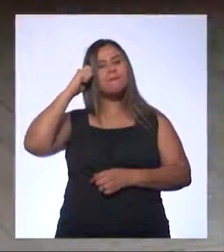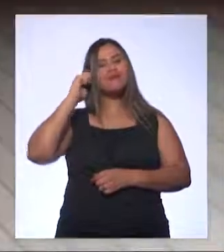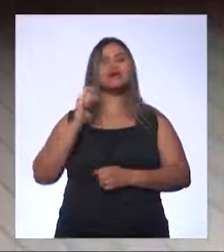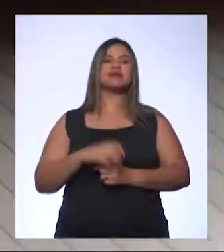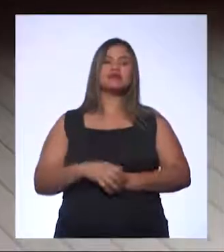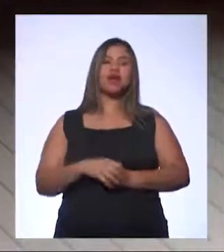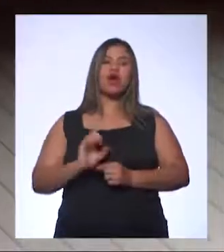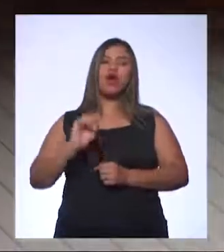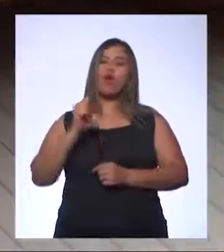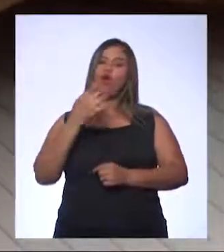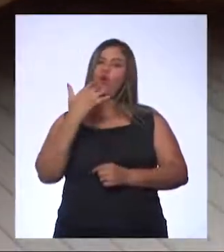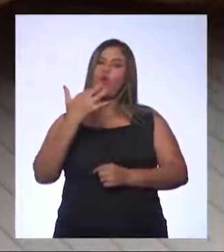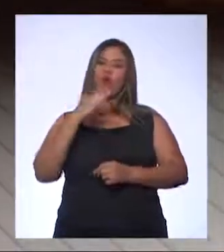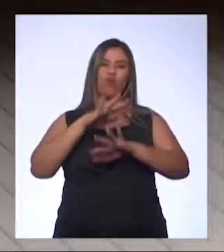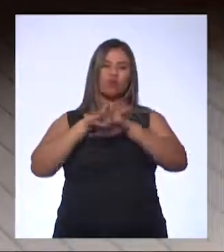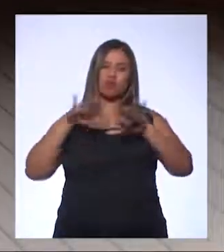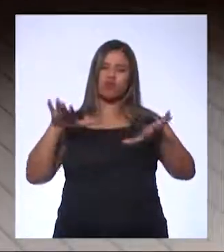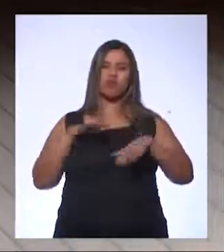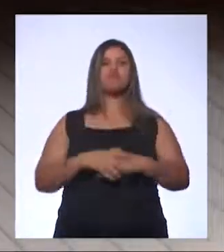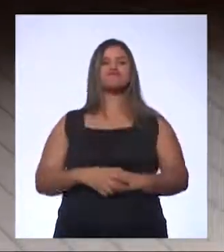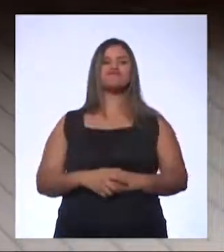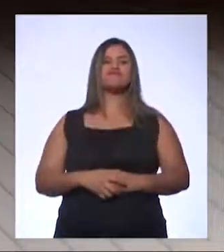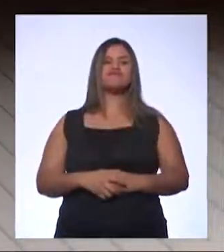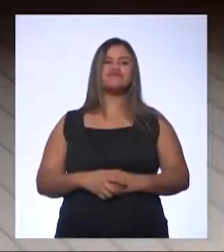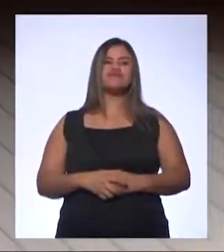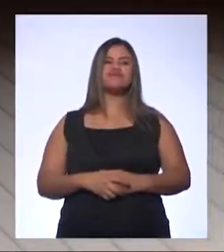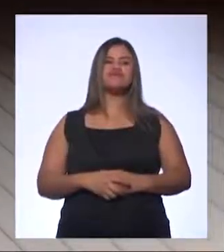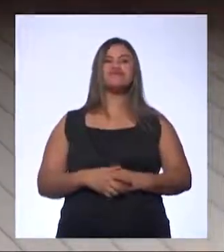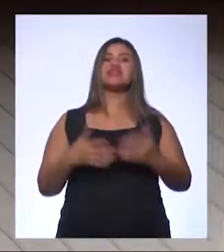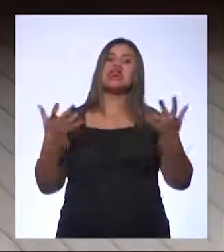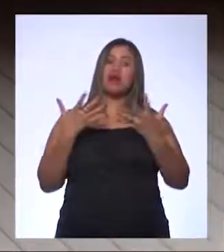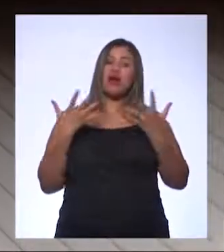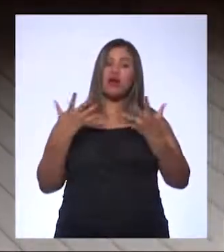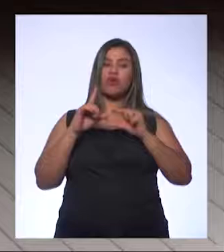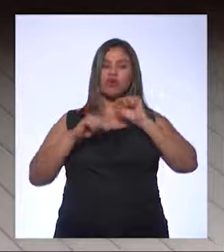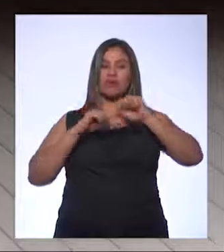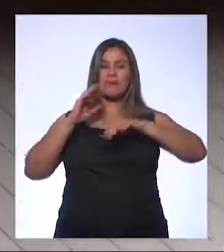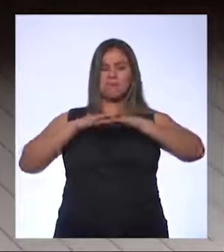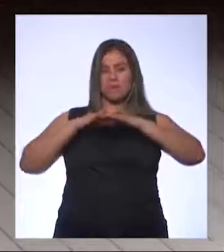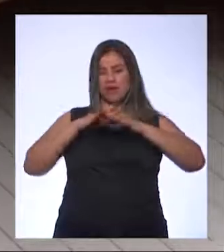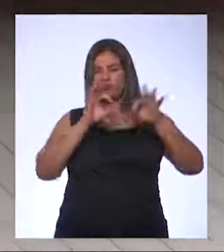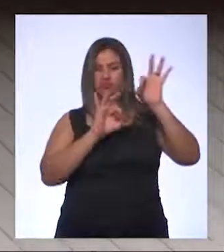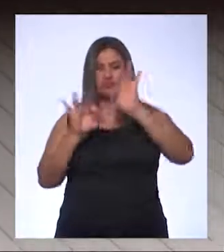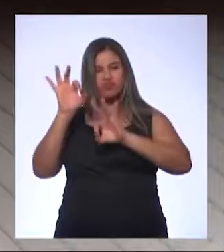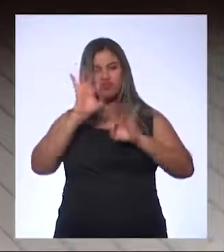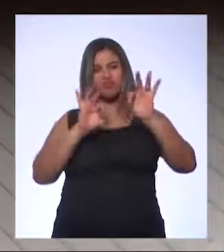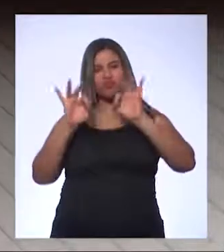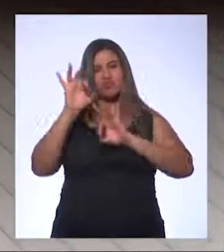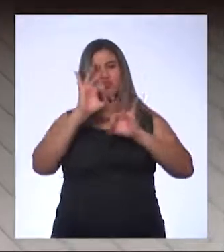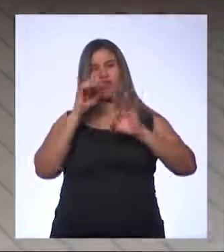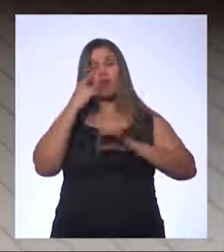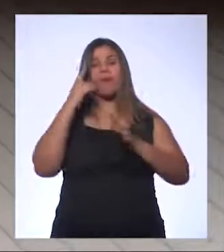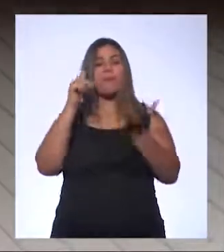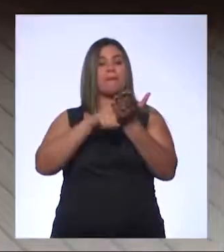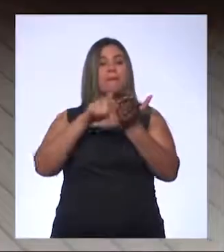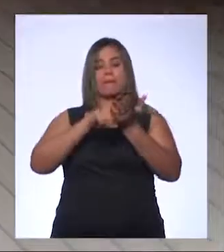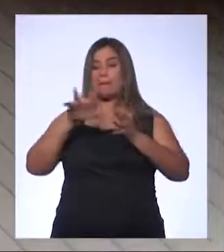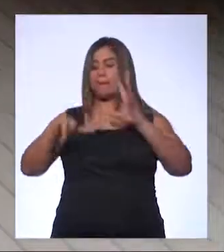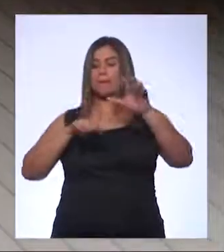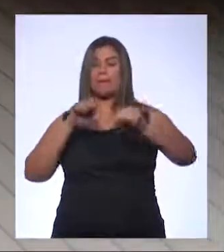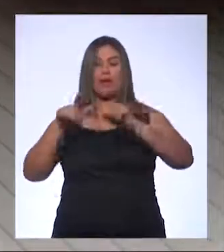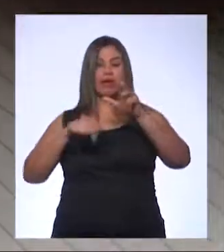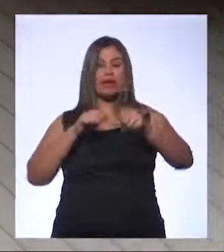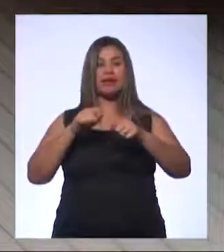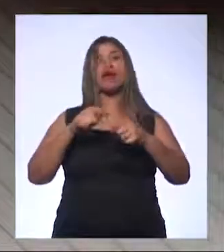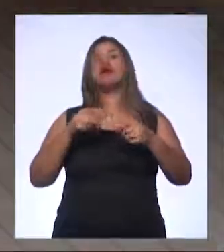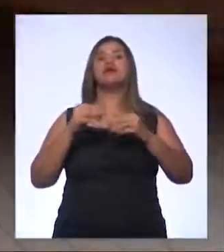serifa que não tem nada e só fica a letra mesmo. E agora chegou a hora de colocar a mão na massa. Você vai pegar uma folha aí que você tiver na sua casa